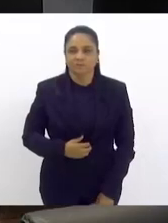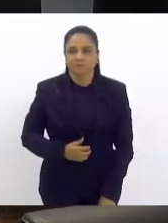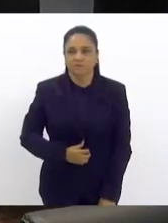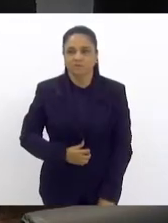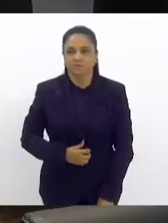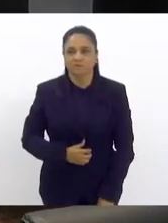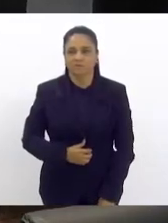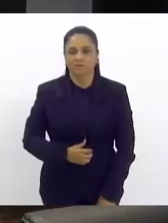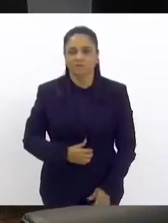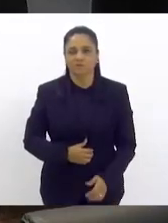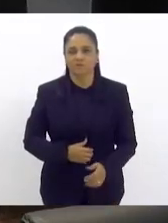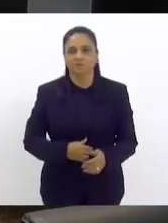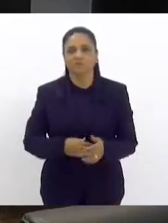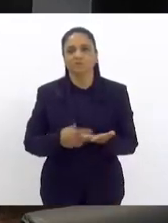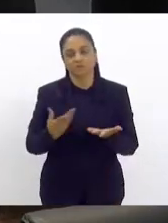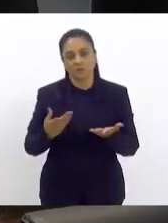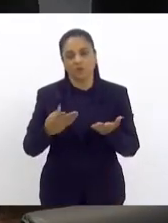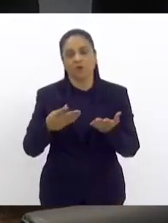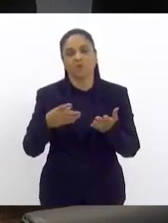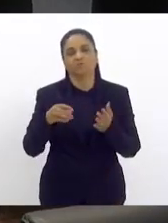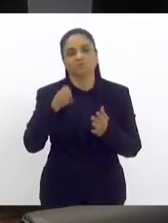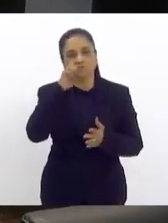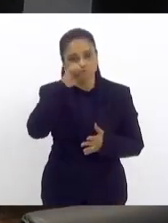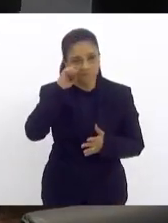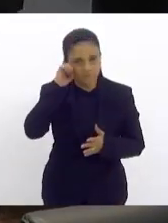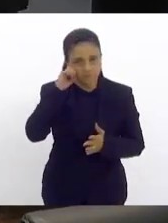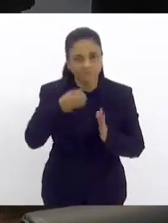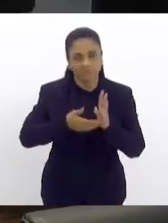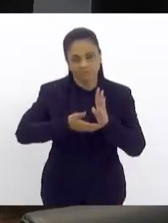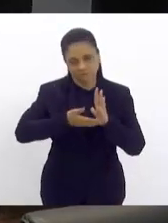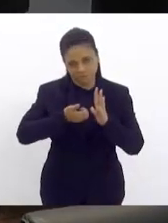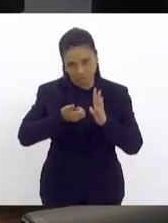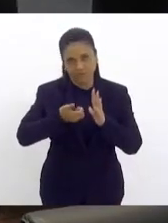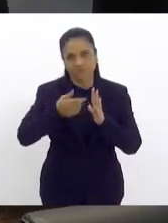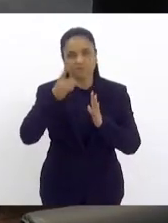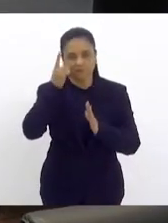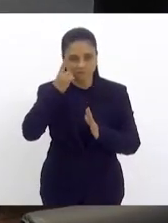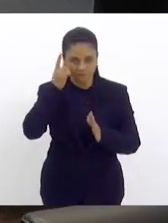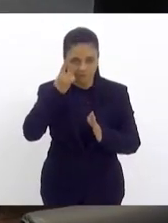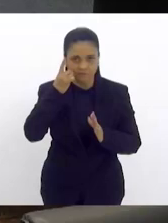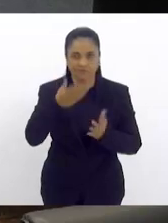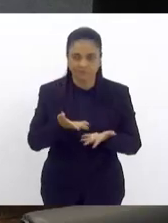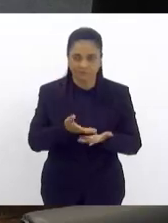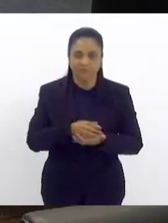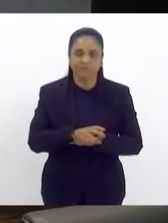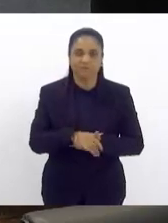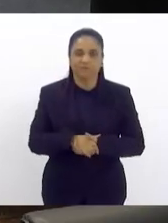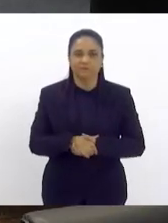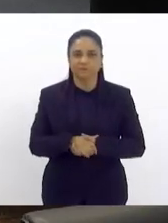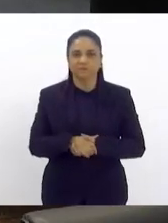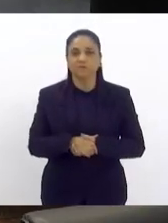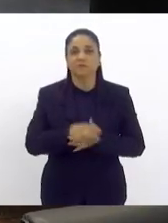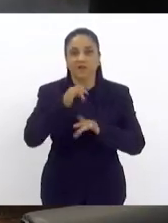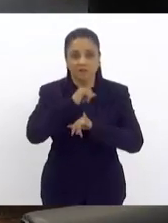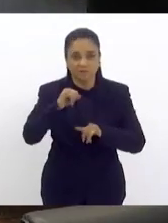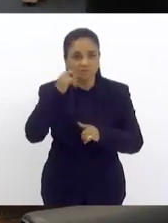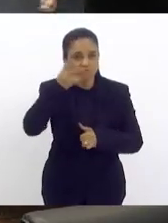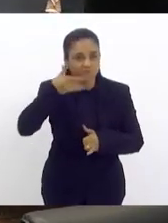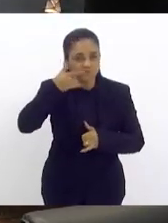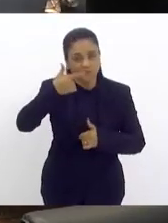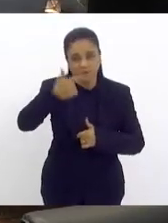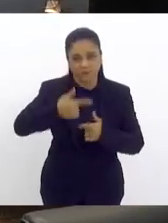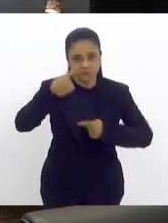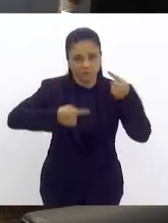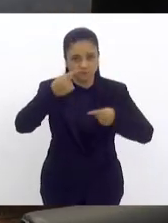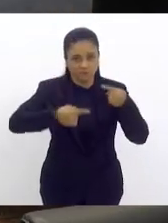a deferido pedido de vossa excelência Deputado Érica retirado anuncio em segunda discussão